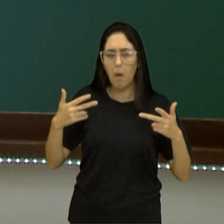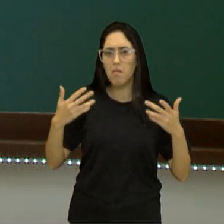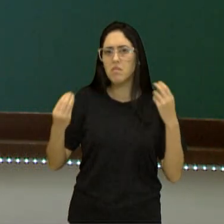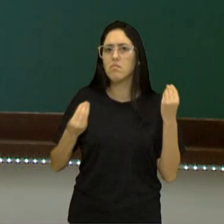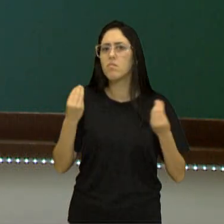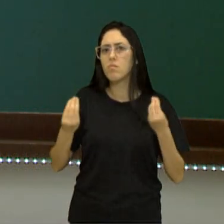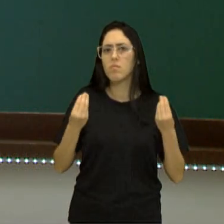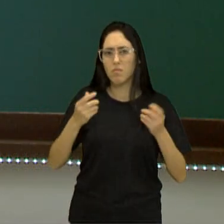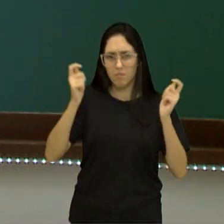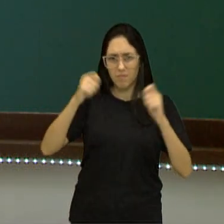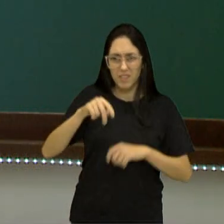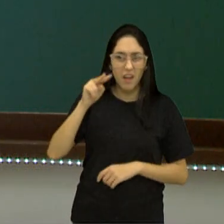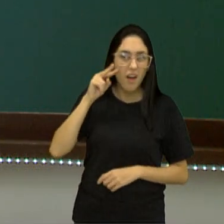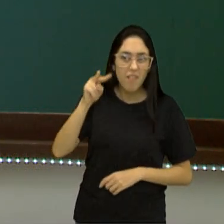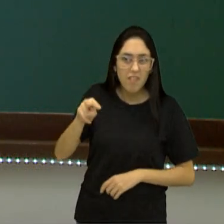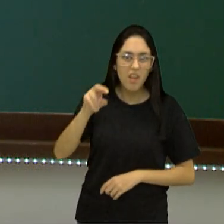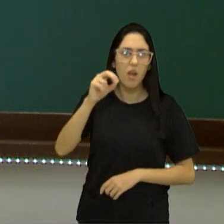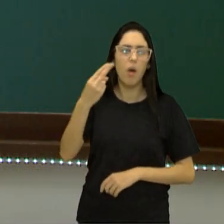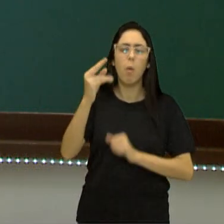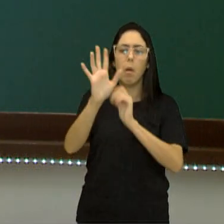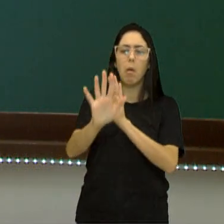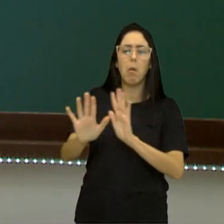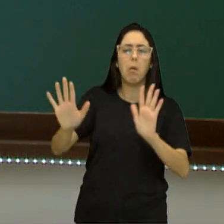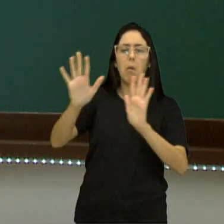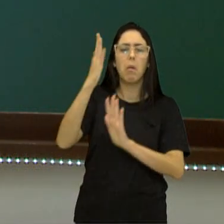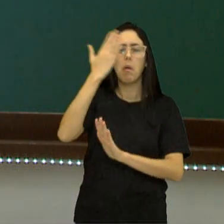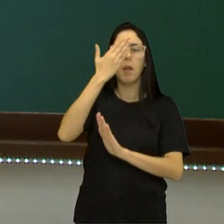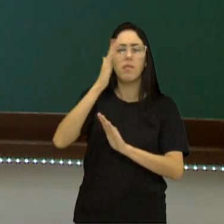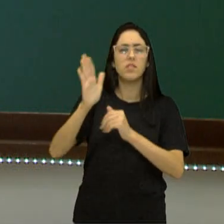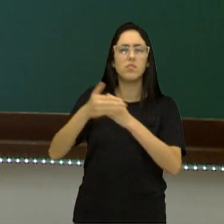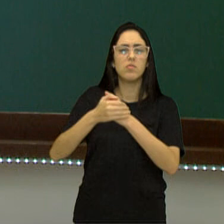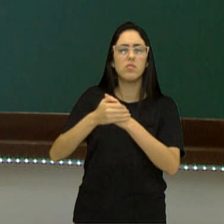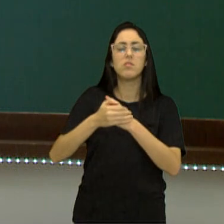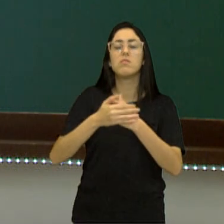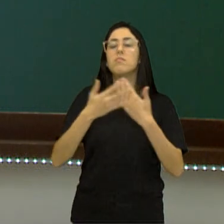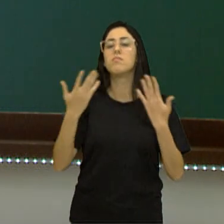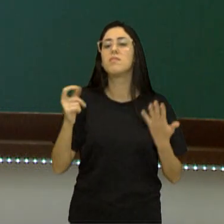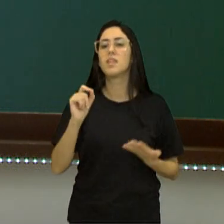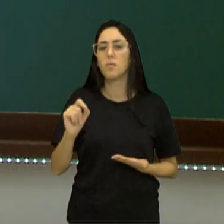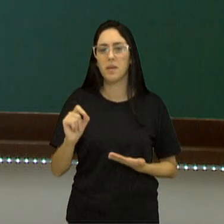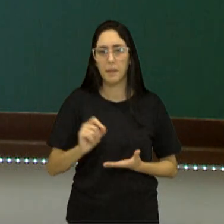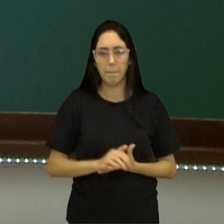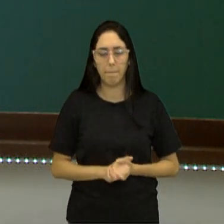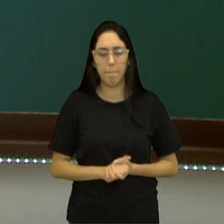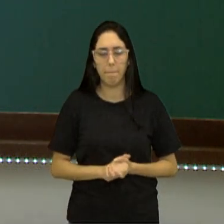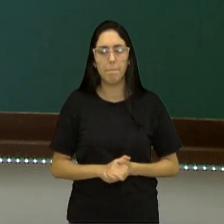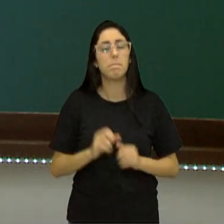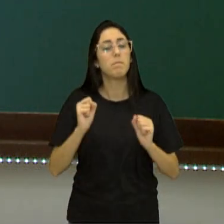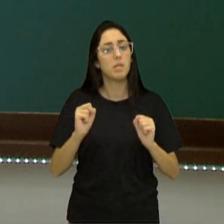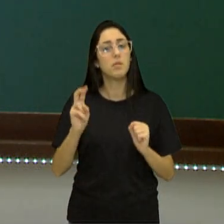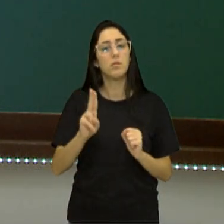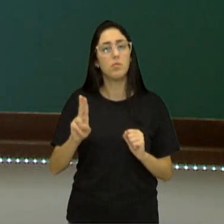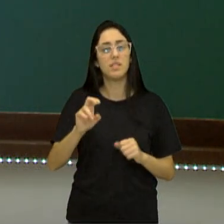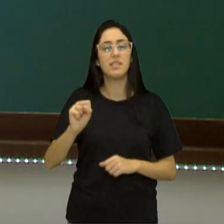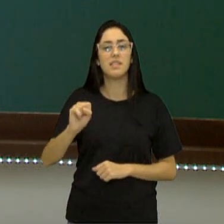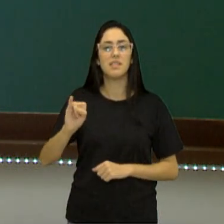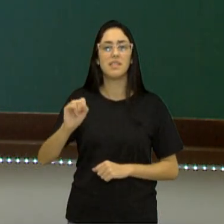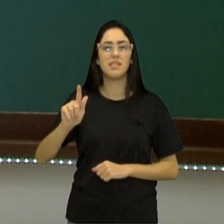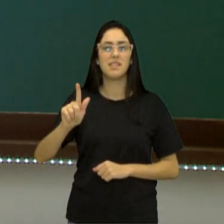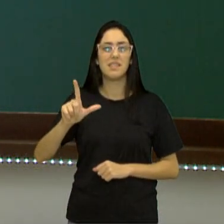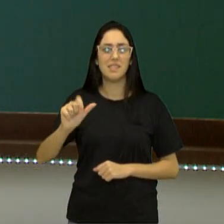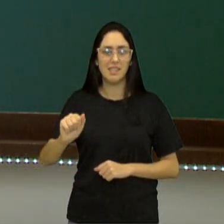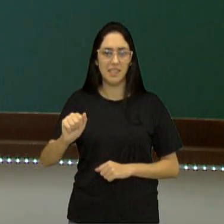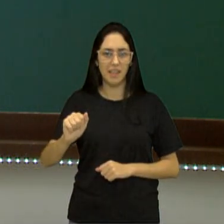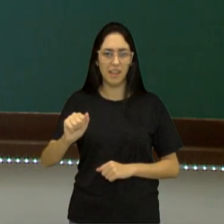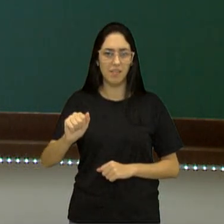Ele é visível? Ele não é visível? O que faz ele ser visível ou não? Usar sigla para informar o gênero das